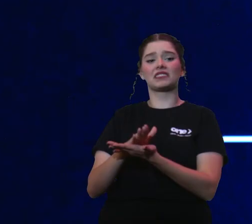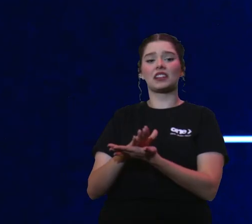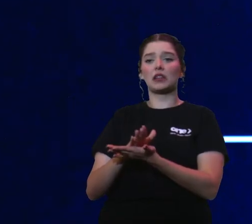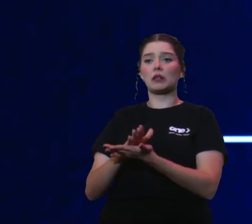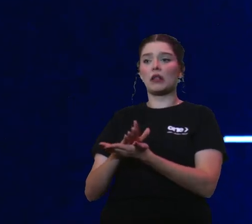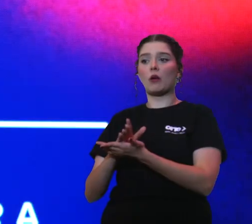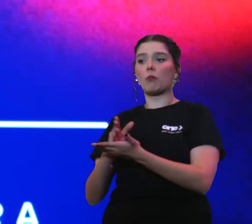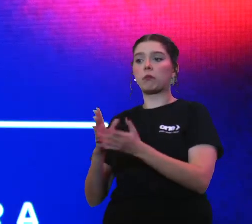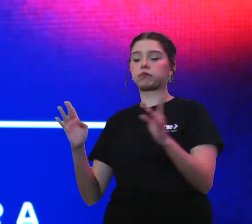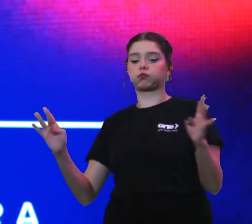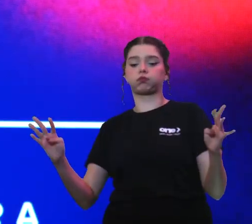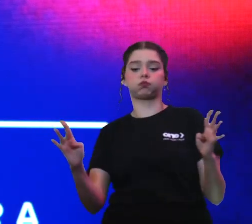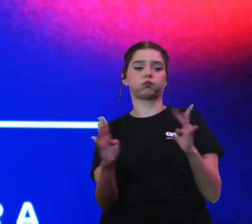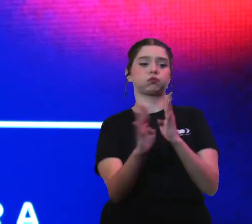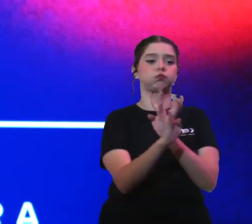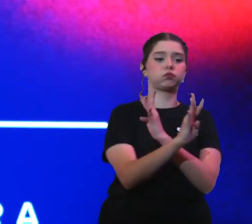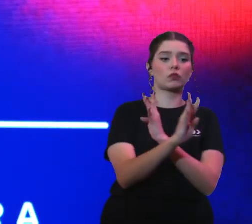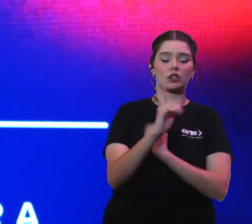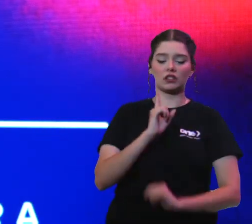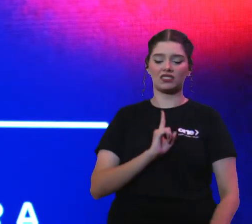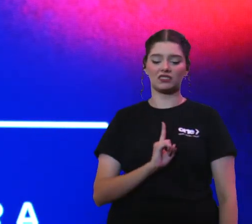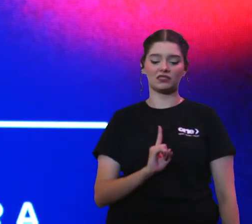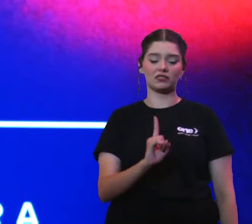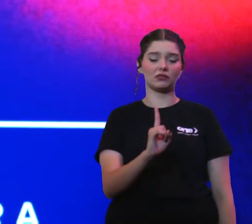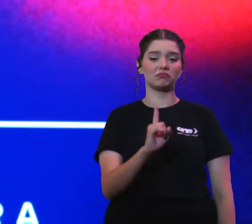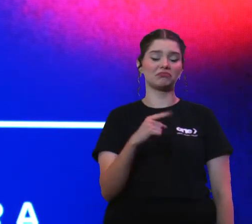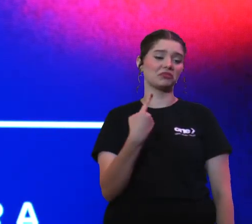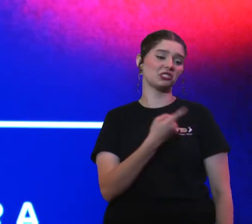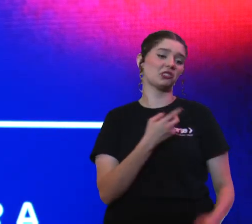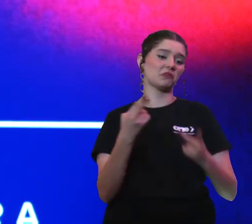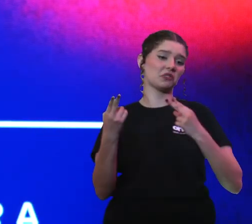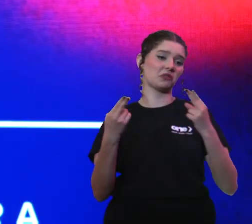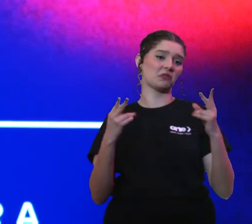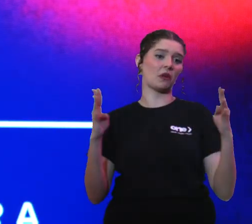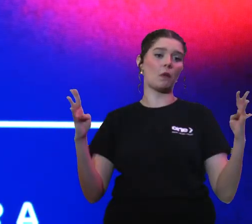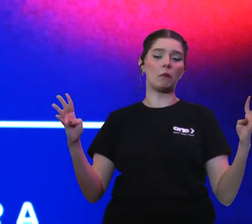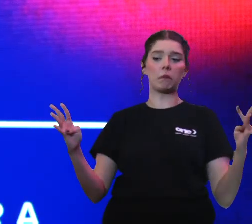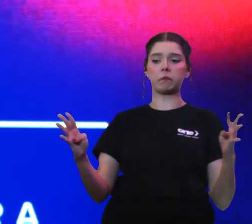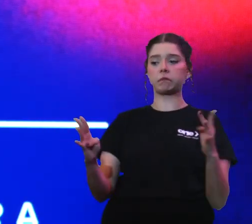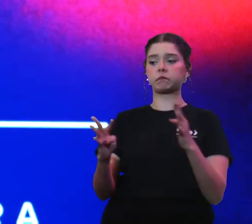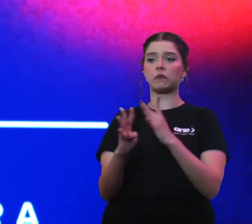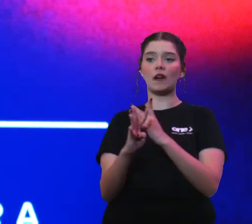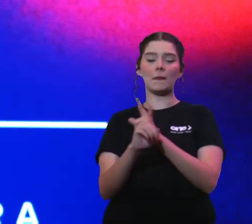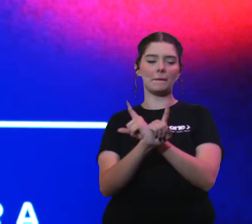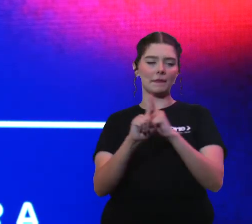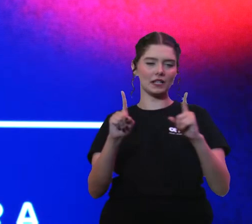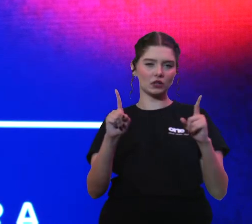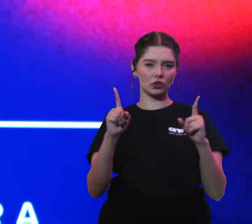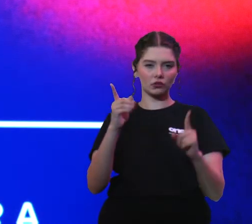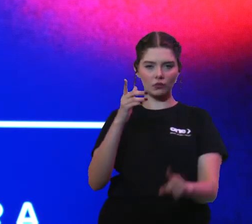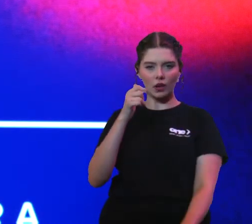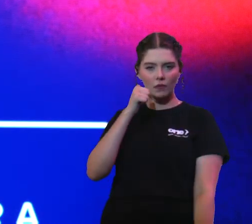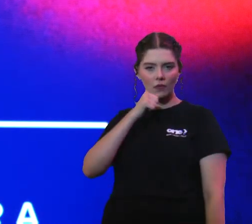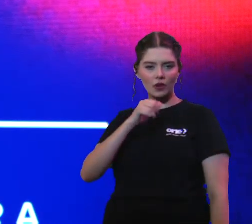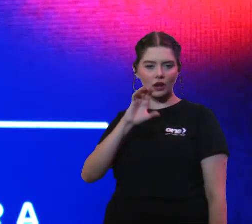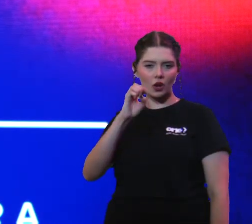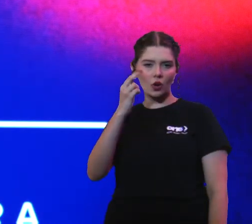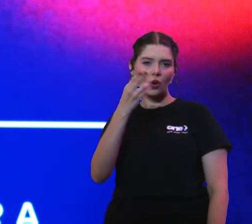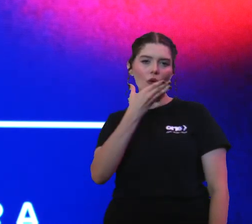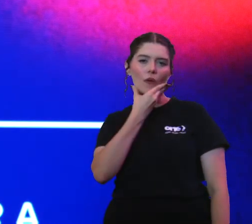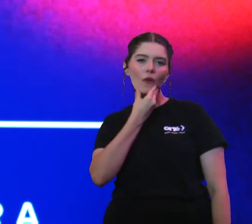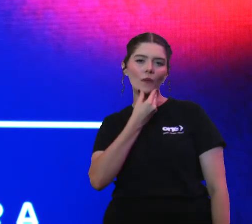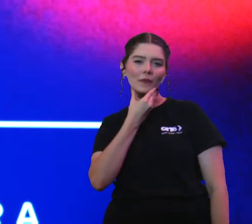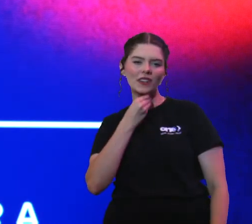multidão, sabe qual é o problema? A gente é só mais um. Quando chega um homem, uma mulher de Deus cheio do Espírito, meu irmão, a coisa é